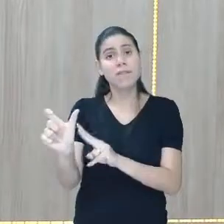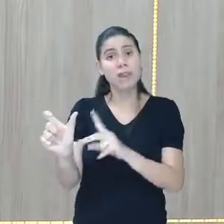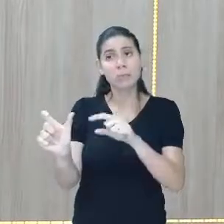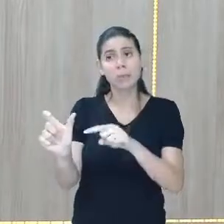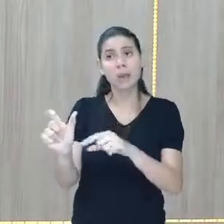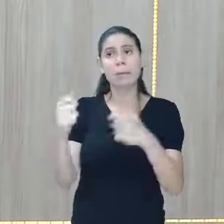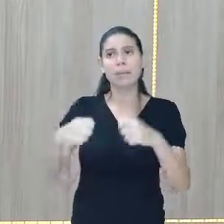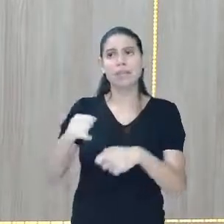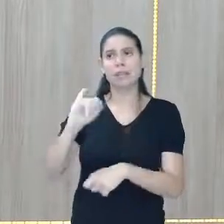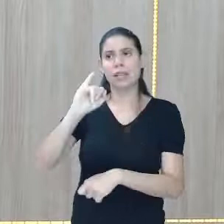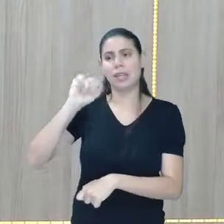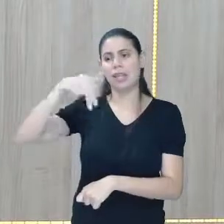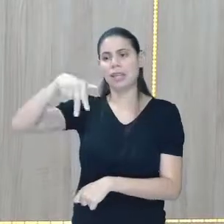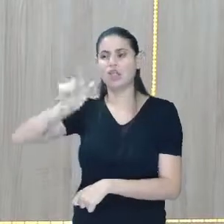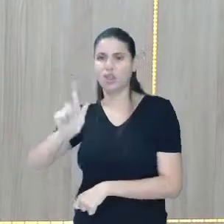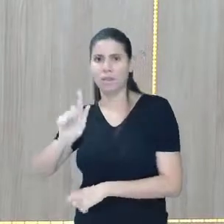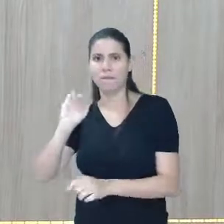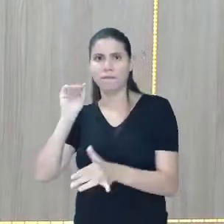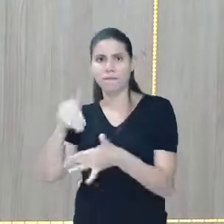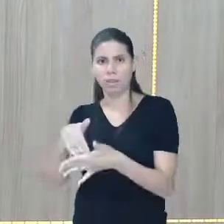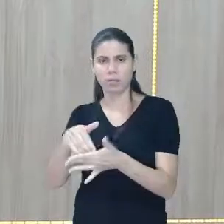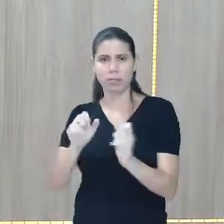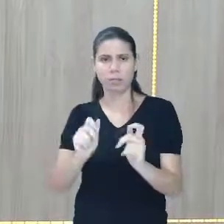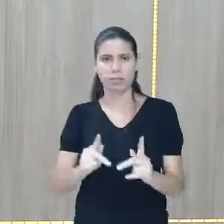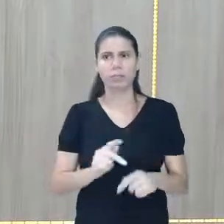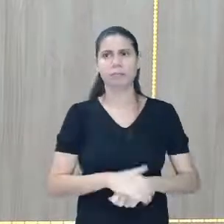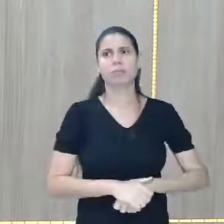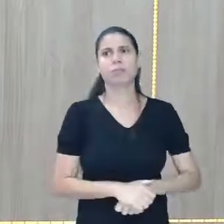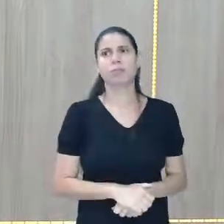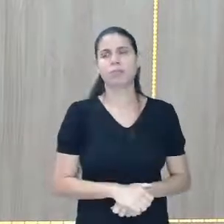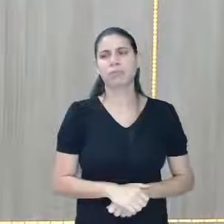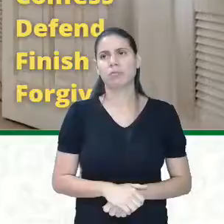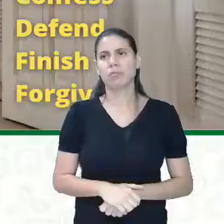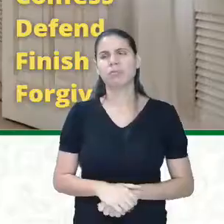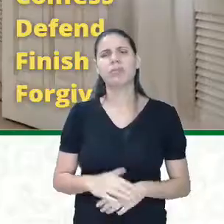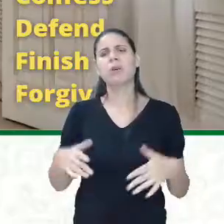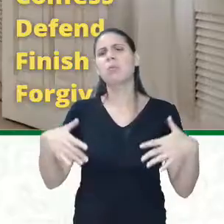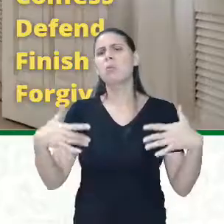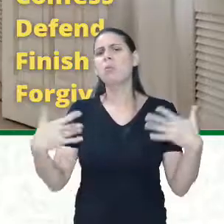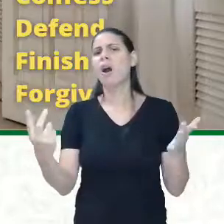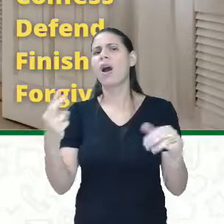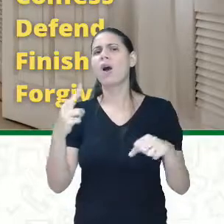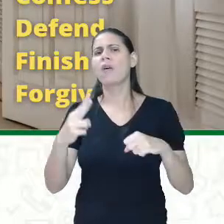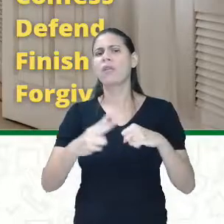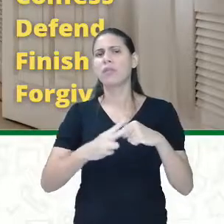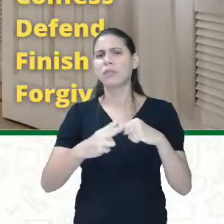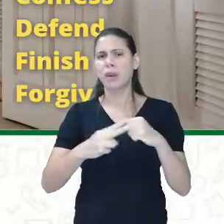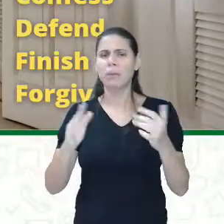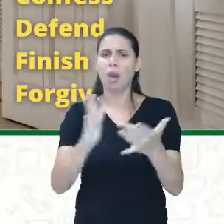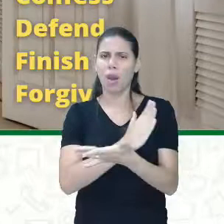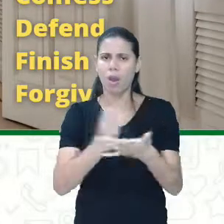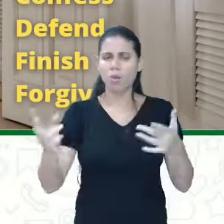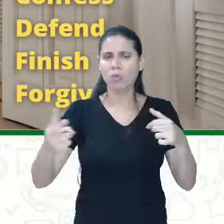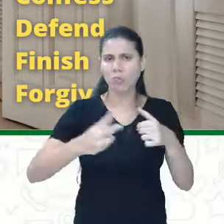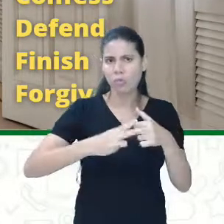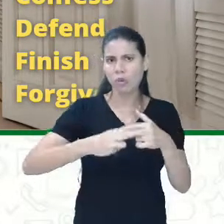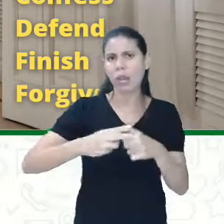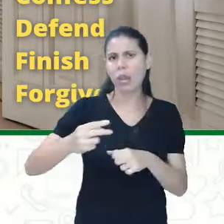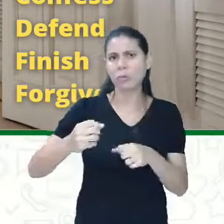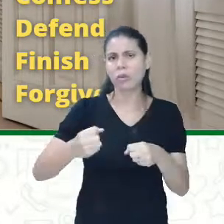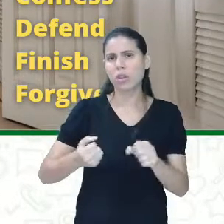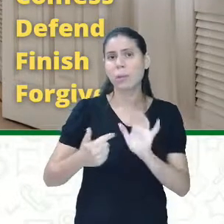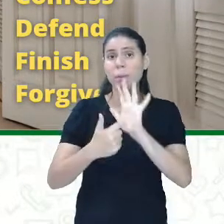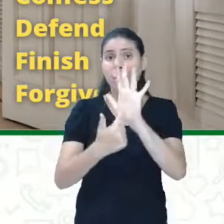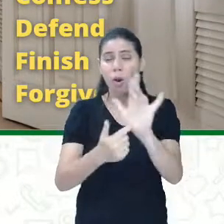ter ing no final, tá? Vamos lá. Que verbos são esses, ó? Alguns verbos que dão a ideia